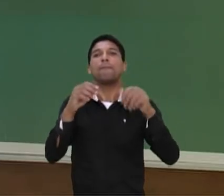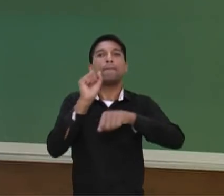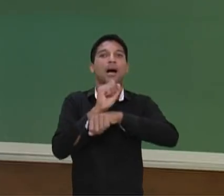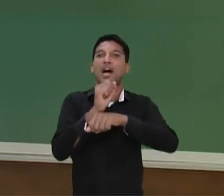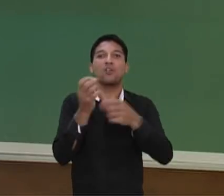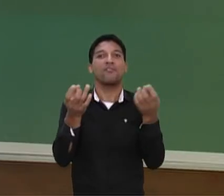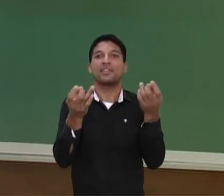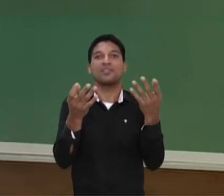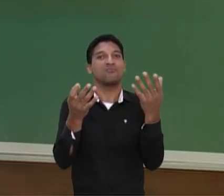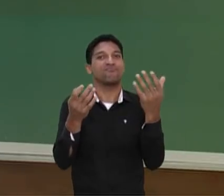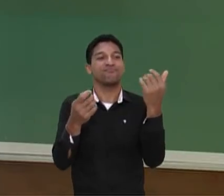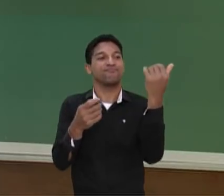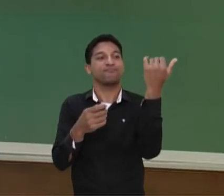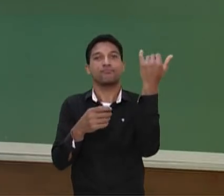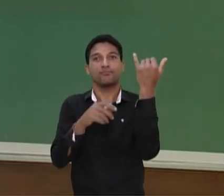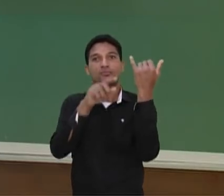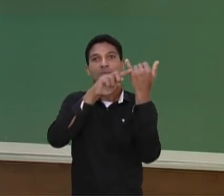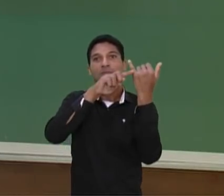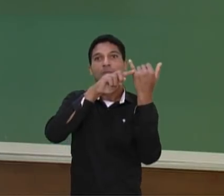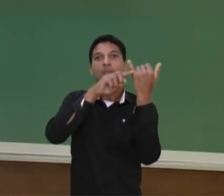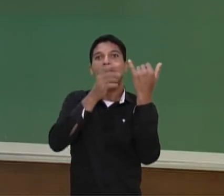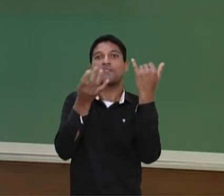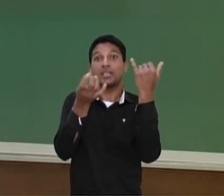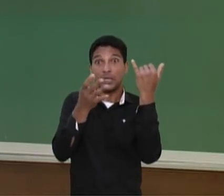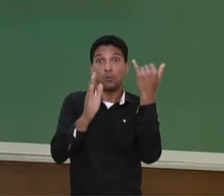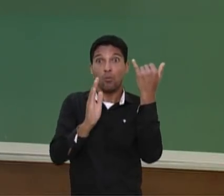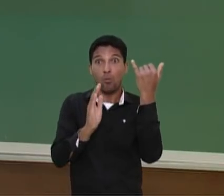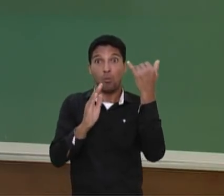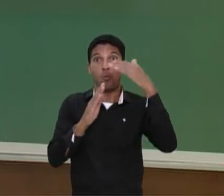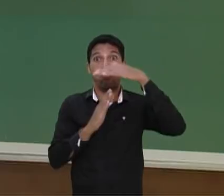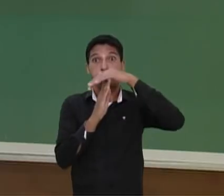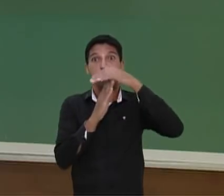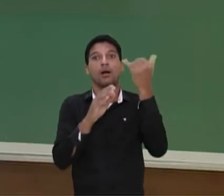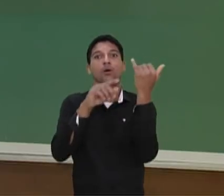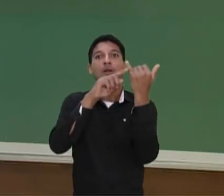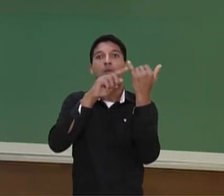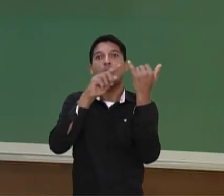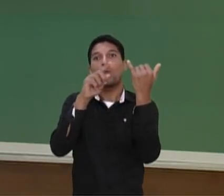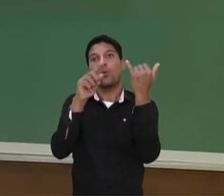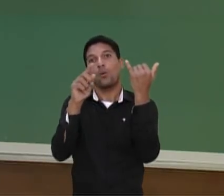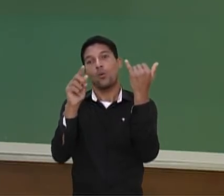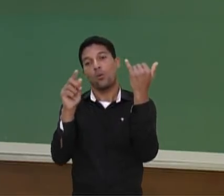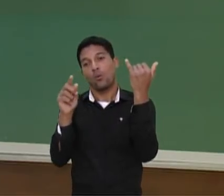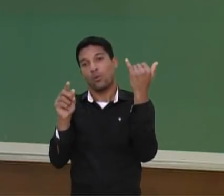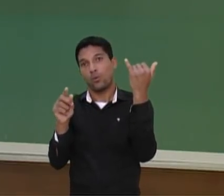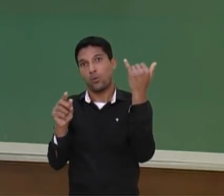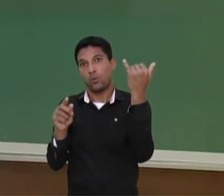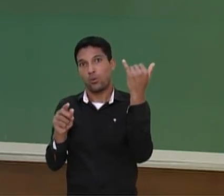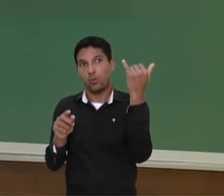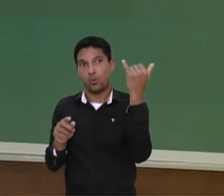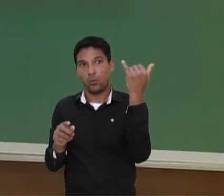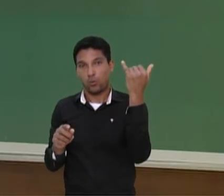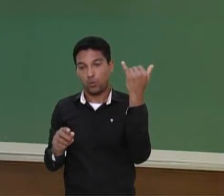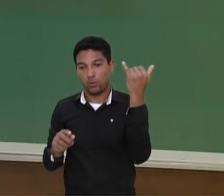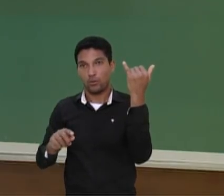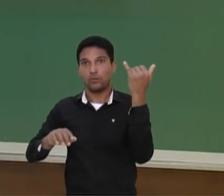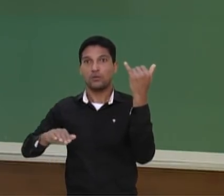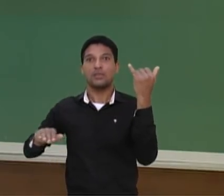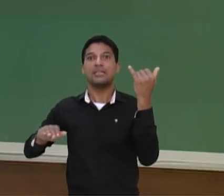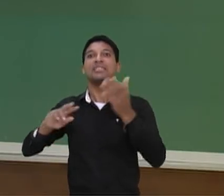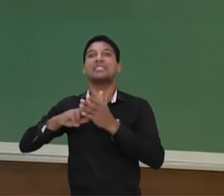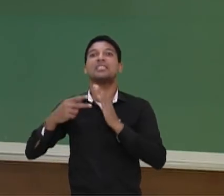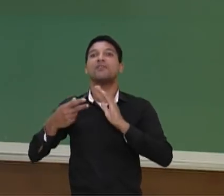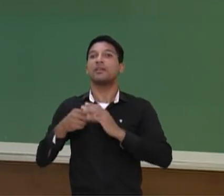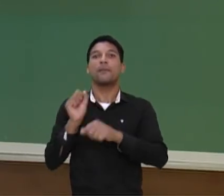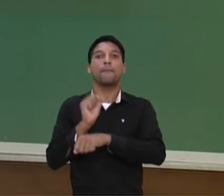a cair campanha já terminou até que eu boto né não não tô vendendo mais nenhuma unidade em um determinado